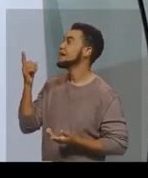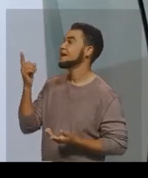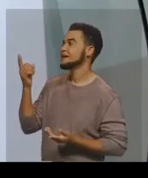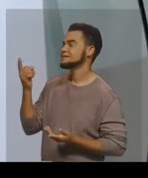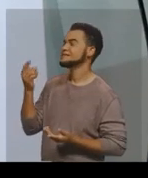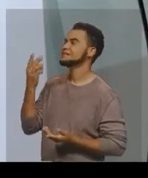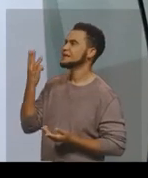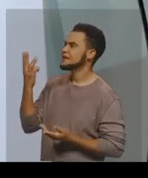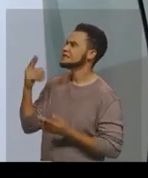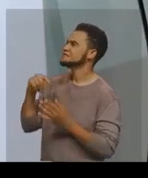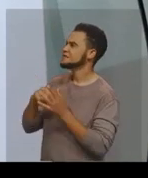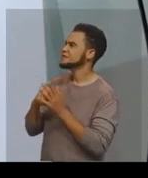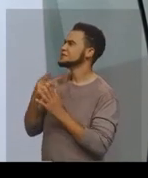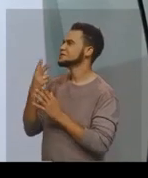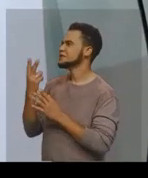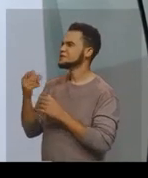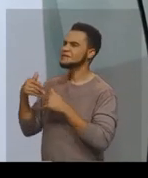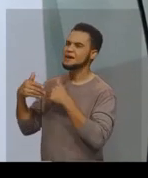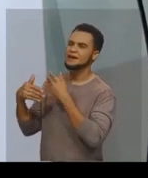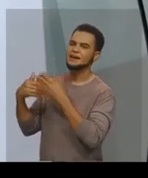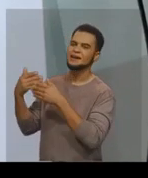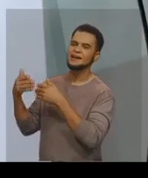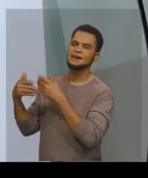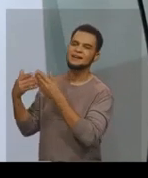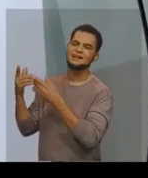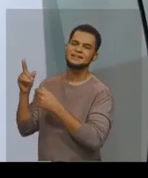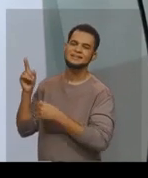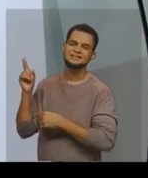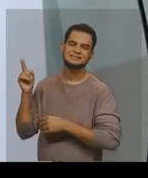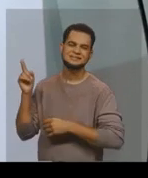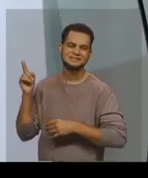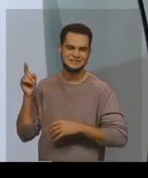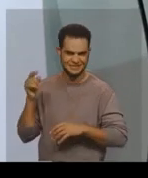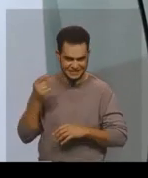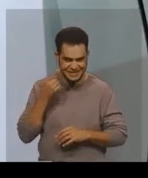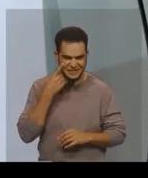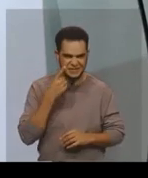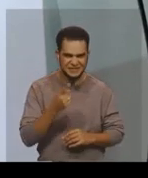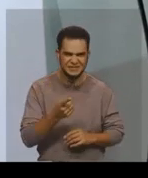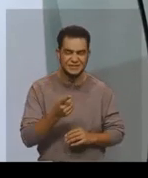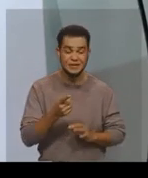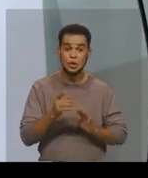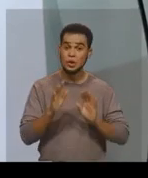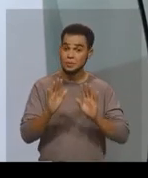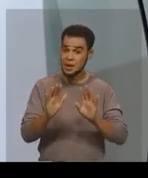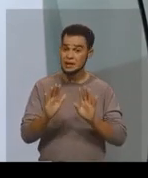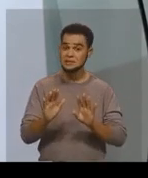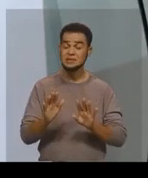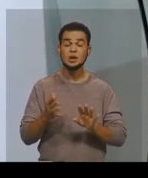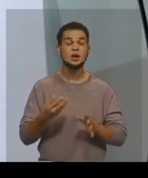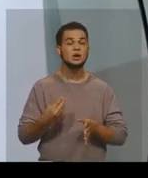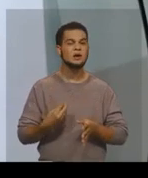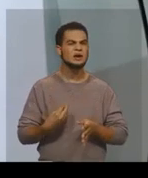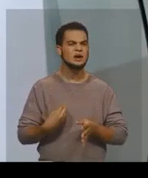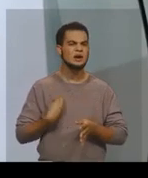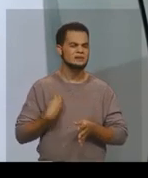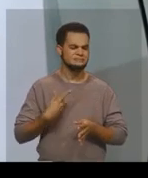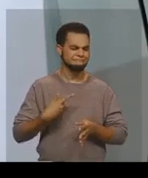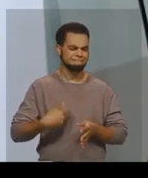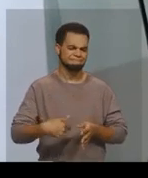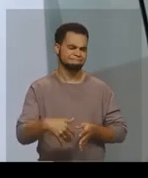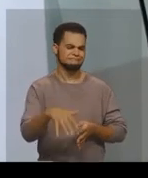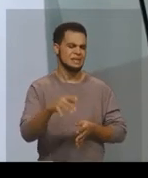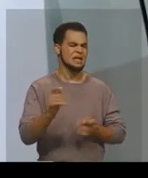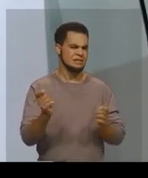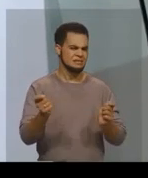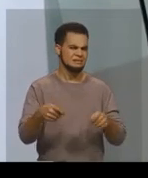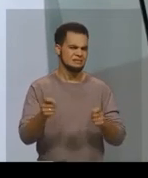que vai dar 6. E assim vai. Mas agora, na prática, a gente consegue sim.